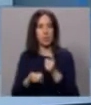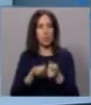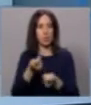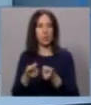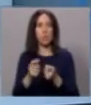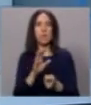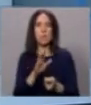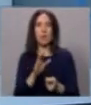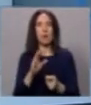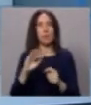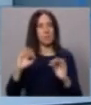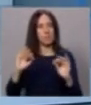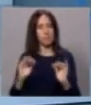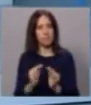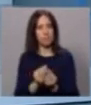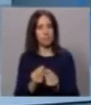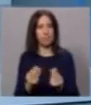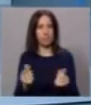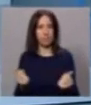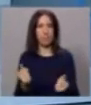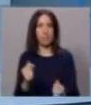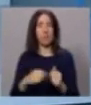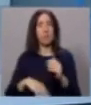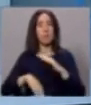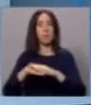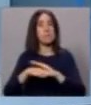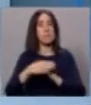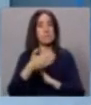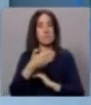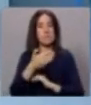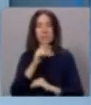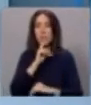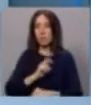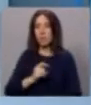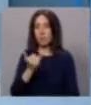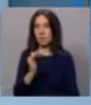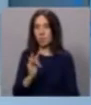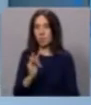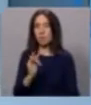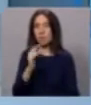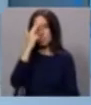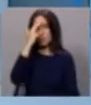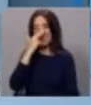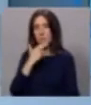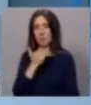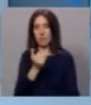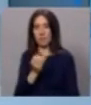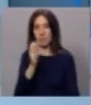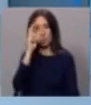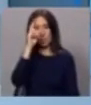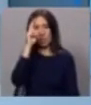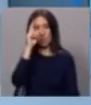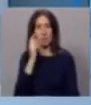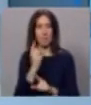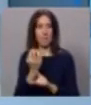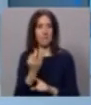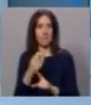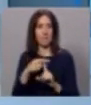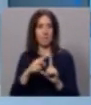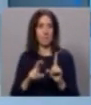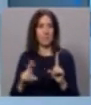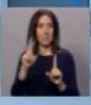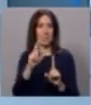gradualmente a diminuírem. Em relação às máximas, 17 para Guarda, 24 para Castelo Branco, 20 para Porto Alegre, aqui também uma subida de temperatura